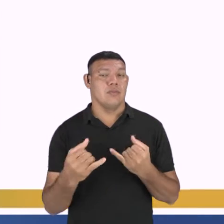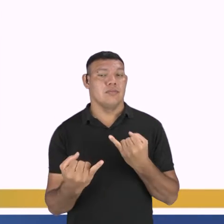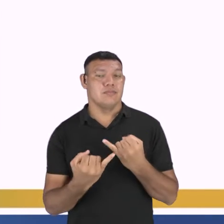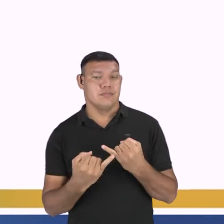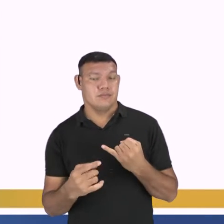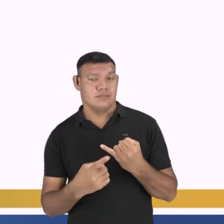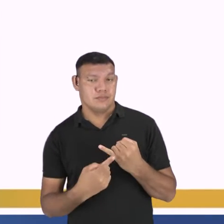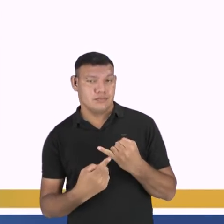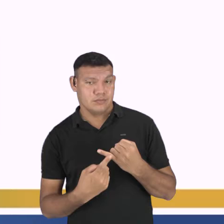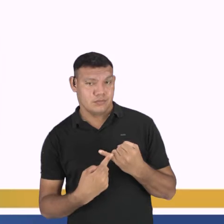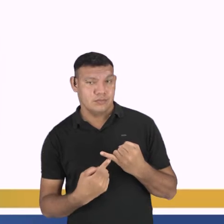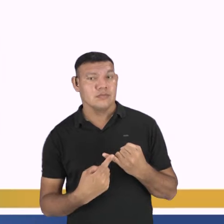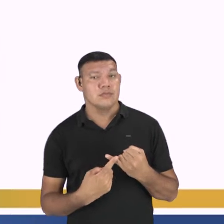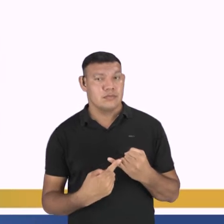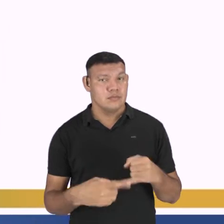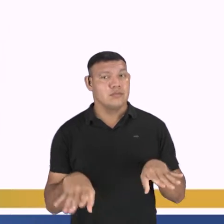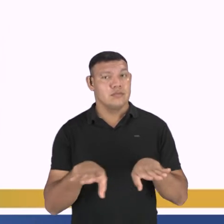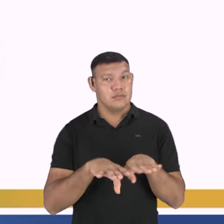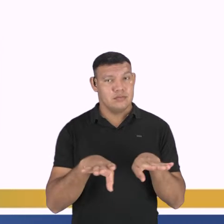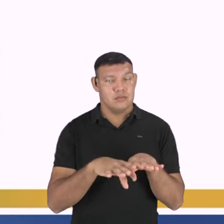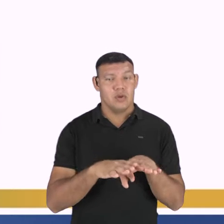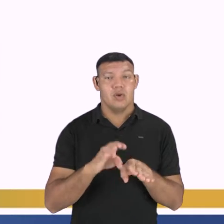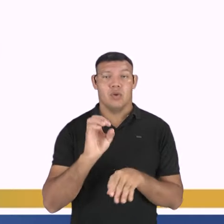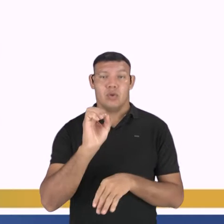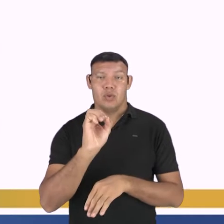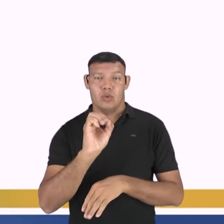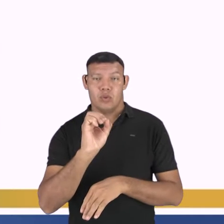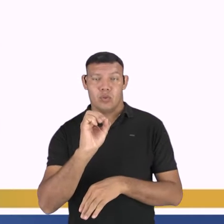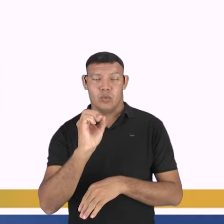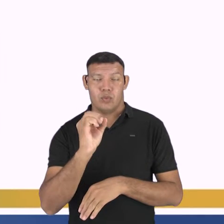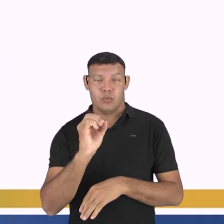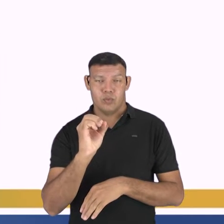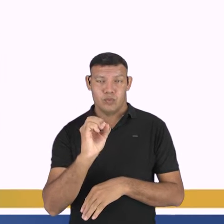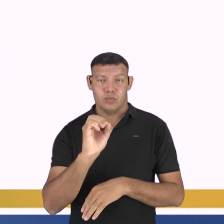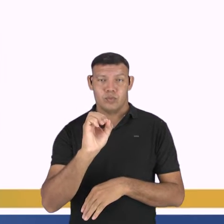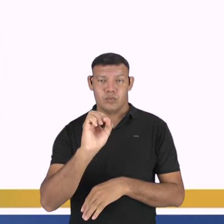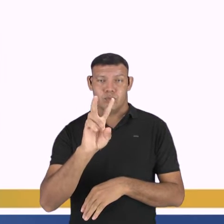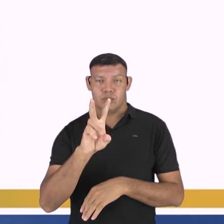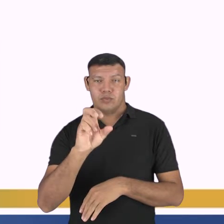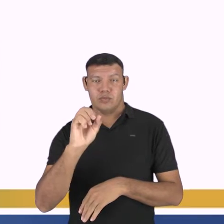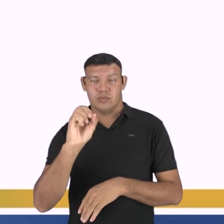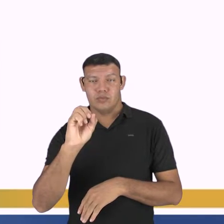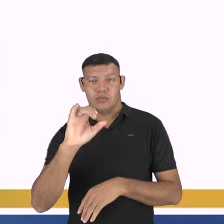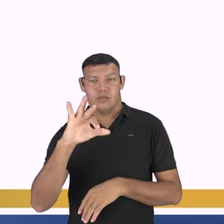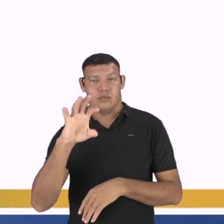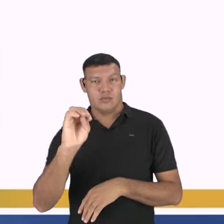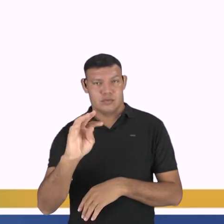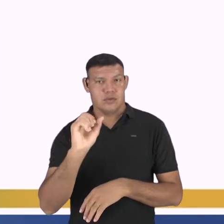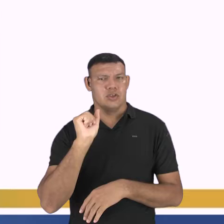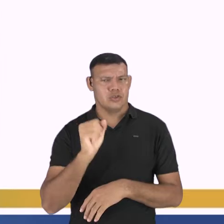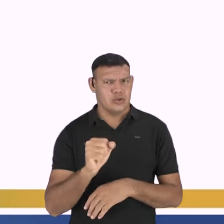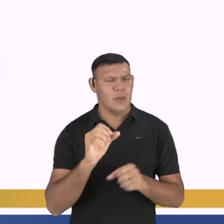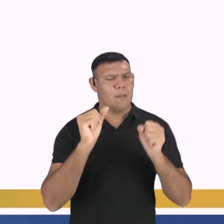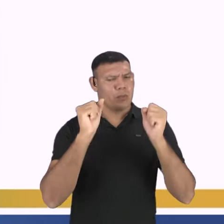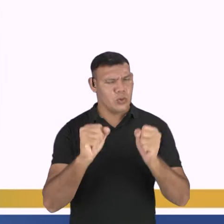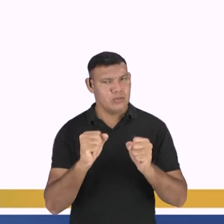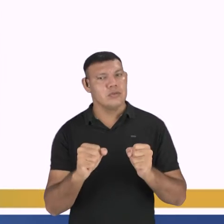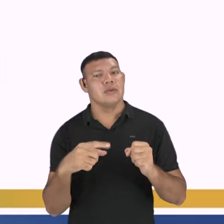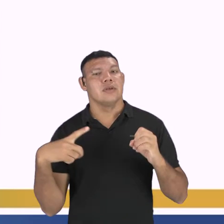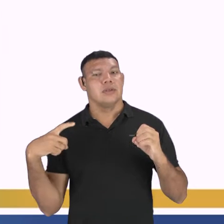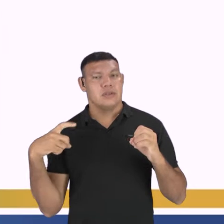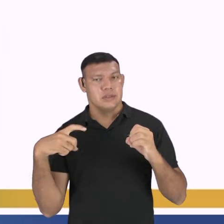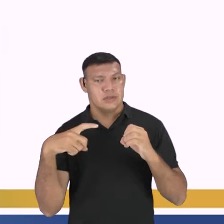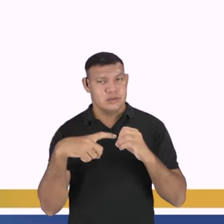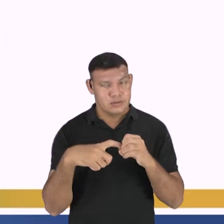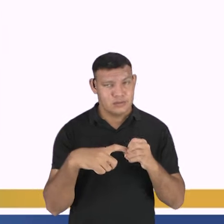também produzindo o gameta feminino, que nós chamamos de ovócito, e quando ele está maduro, ou seja, pronto para receber o espermatozoide,